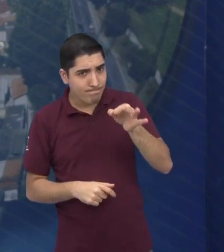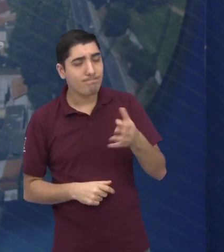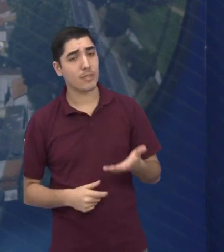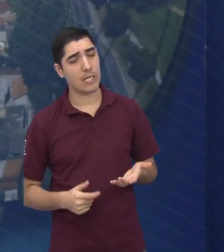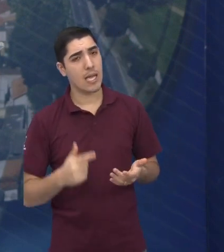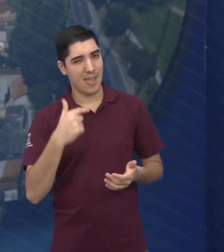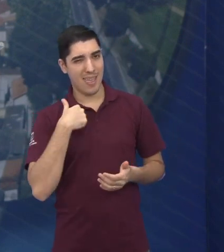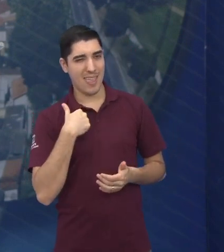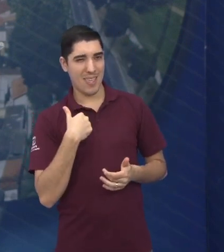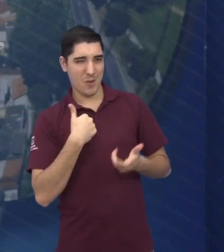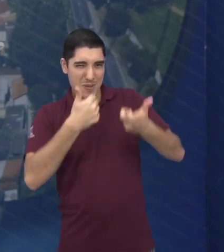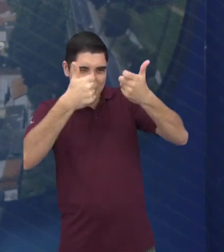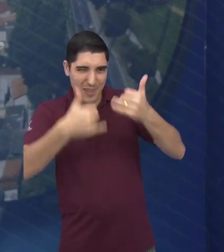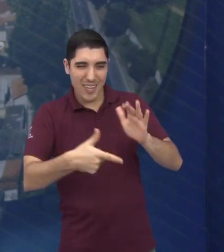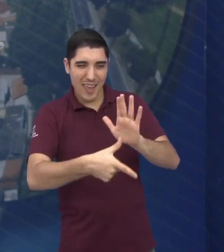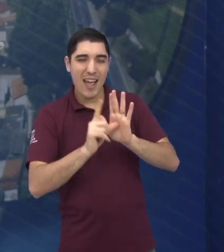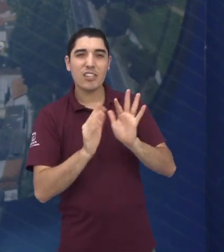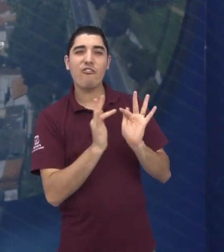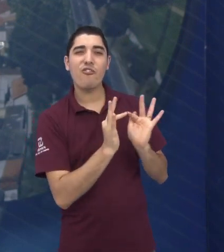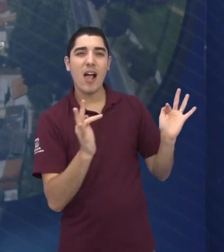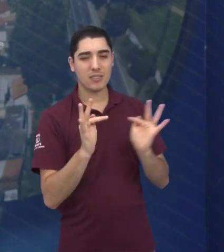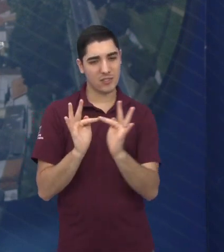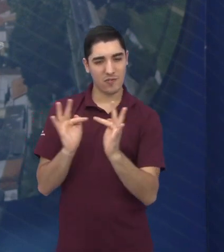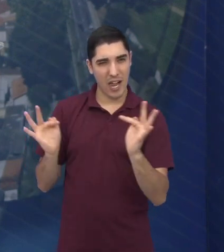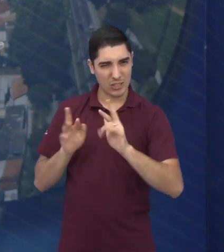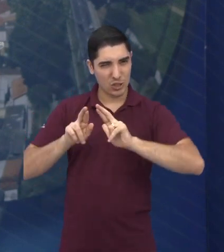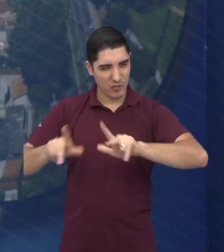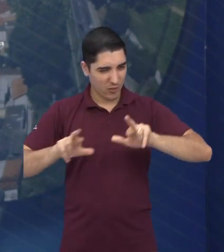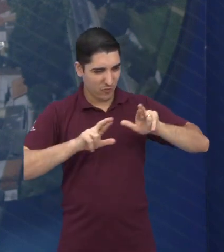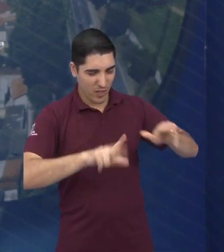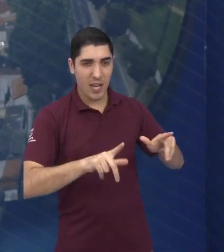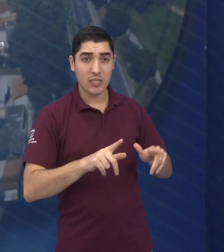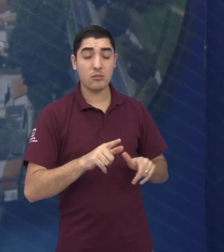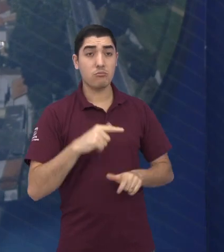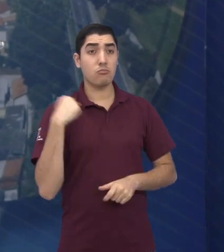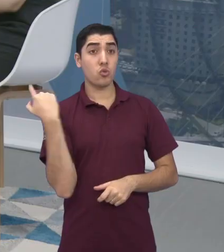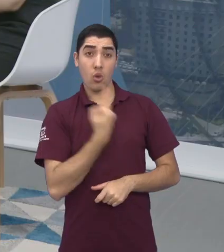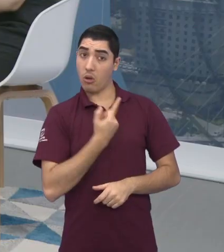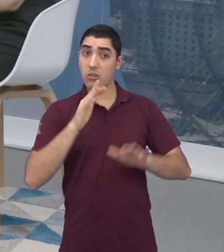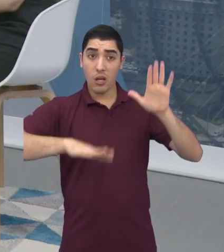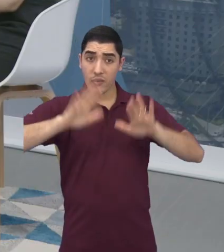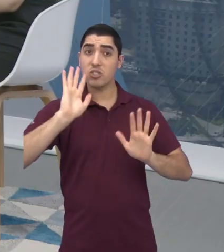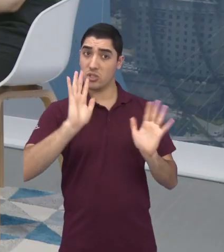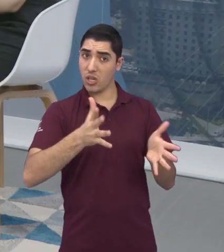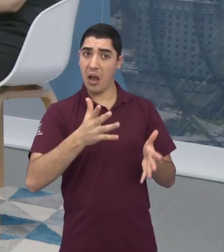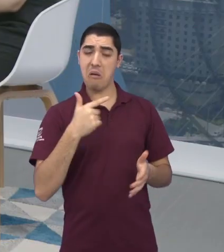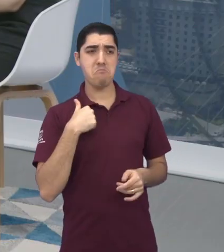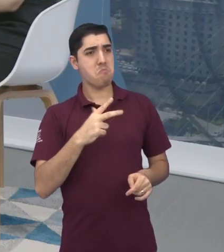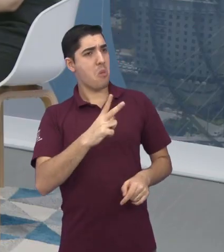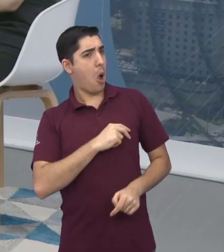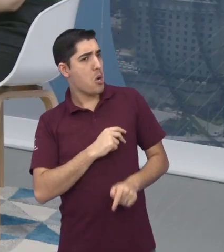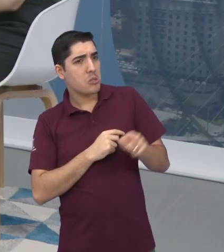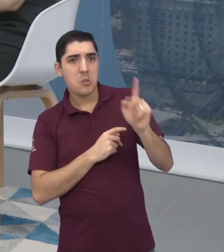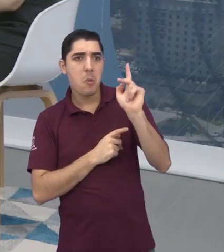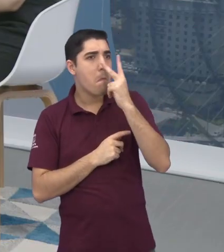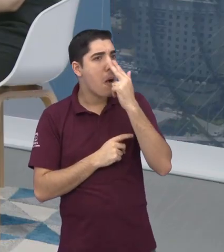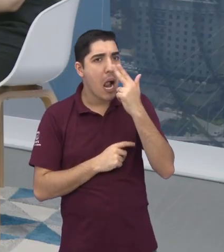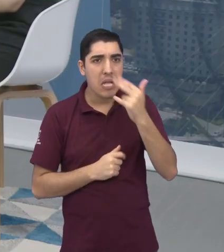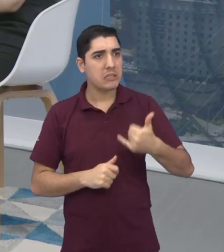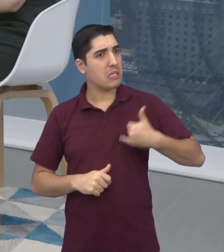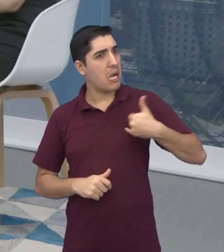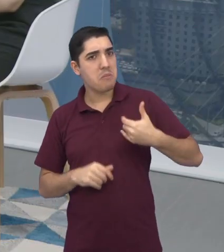né? Eu citei algumas dessas palavras, muitas delas que muitas vezes até nós já falamos, né? E é uma